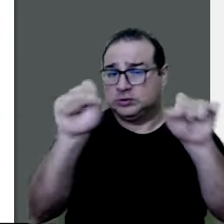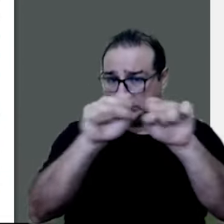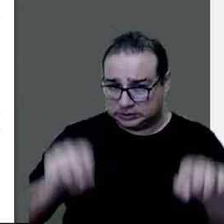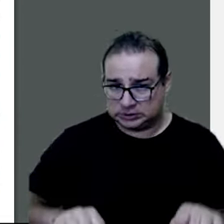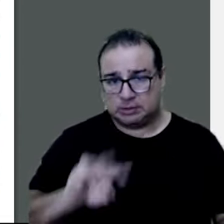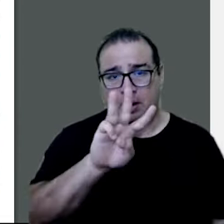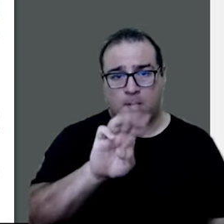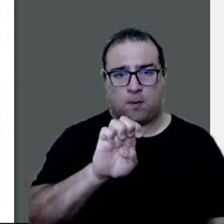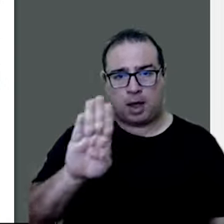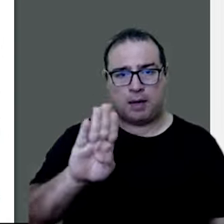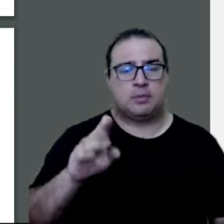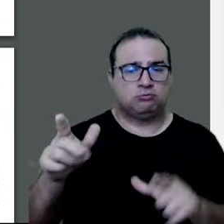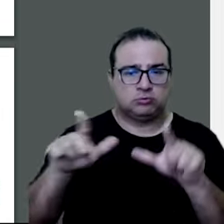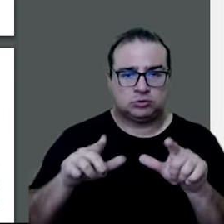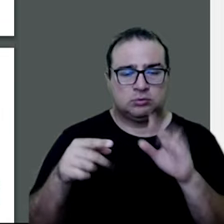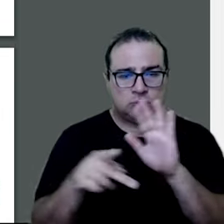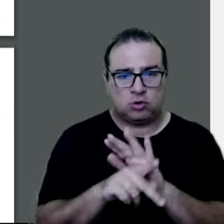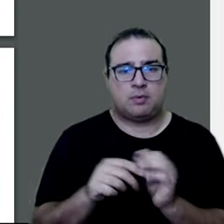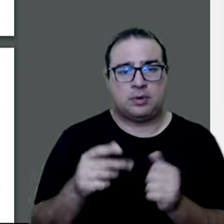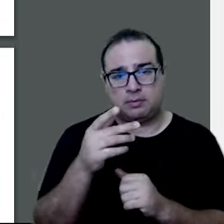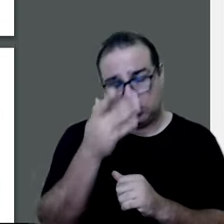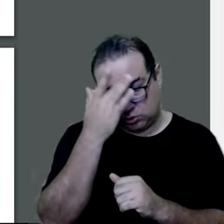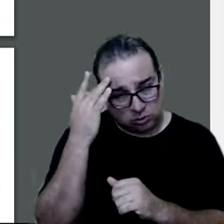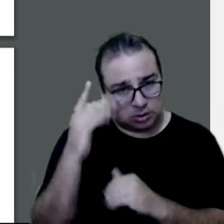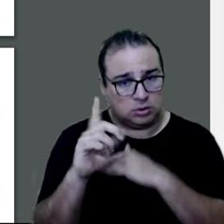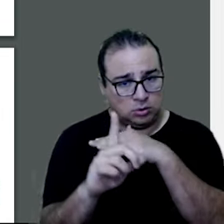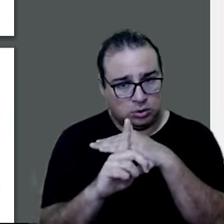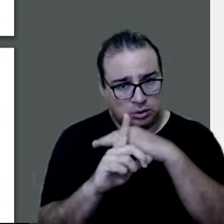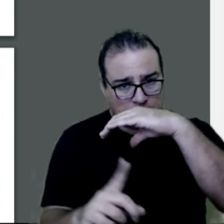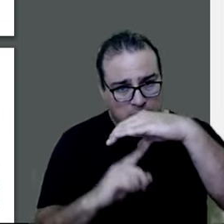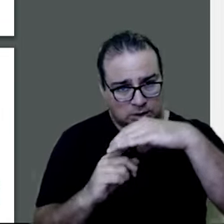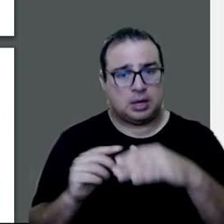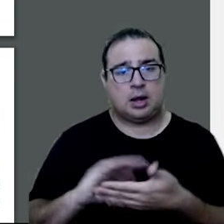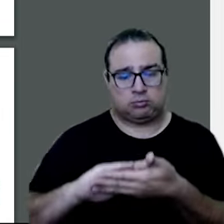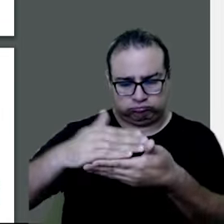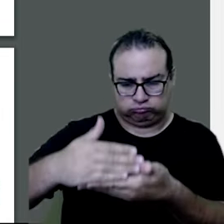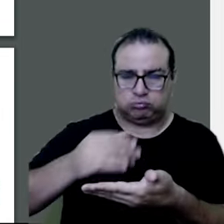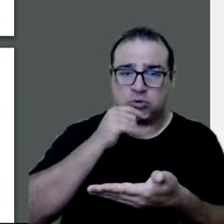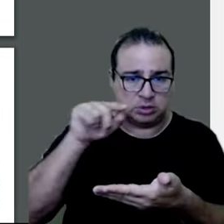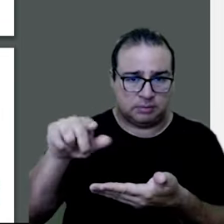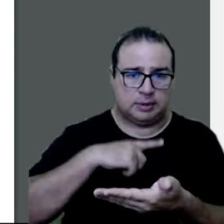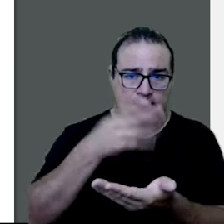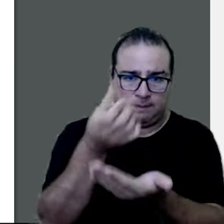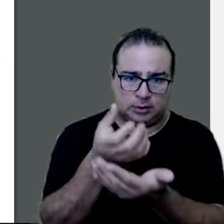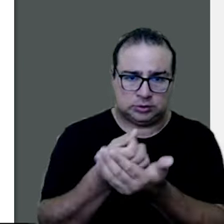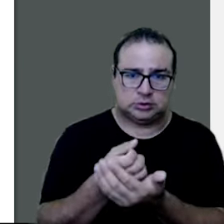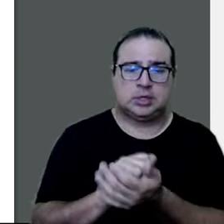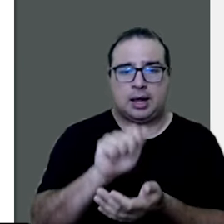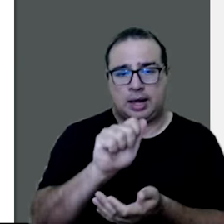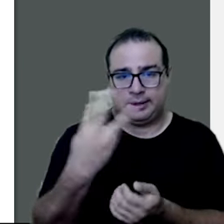sistema web Chame o certificado de que tá instalado na máquina do cliente é aqui ó na página um do nosso manual certificado